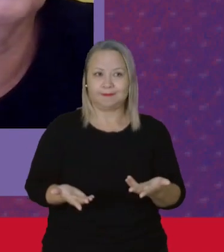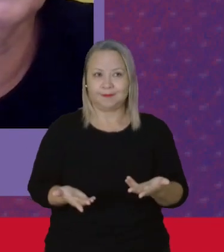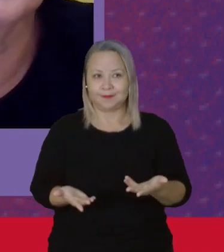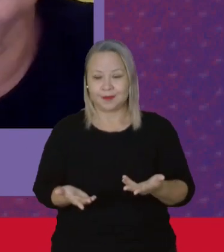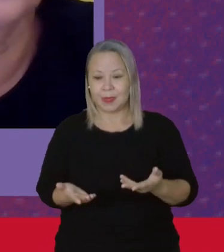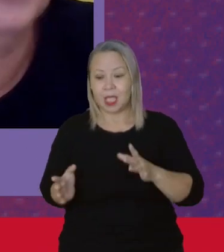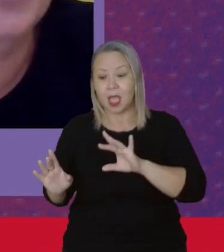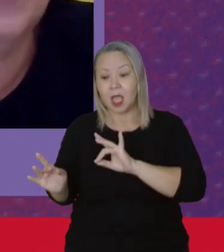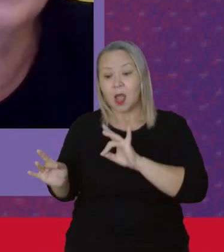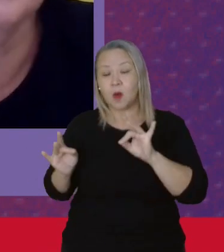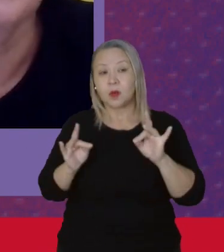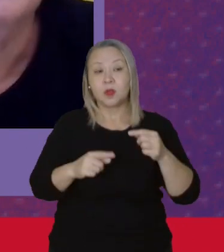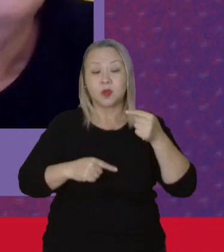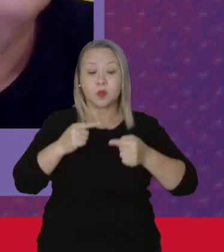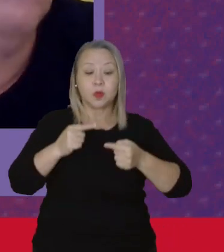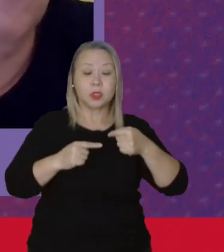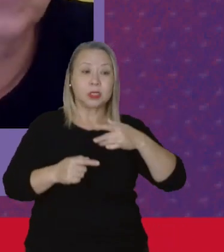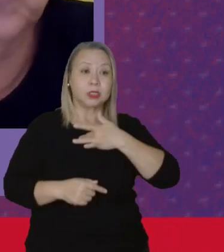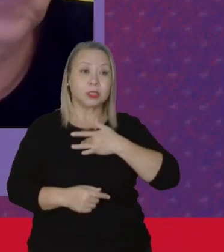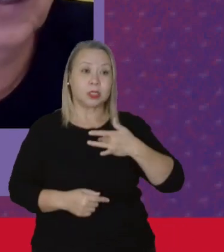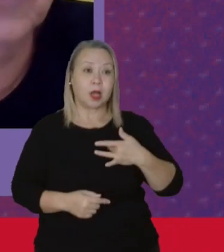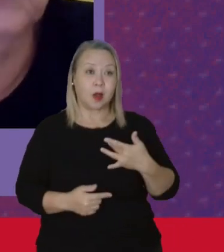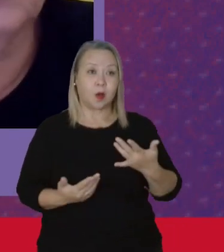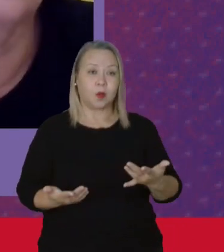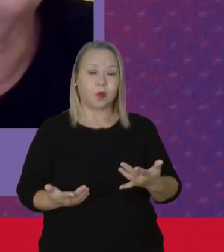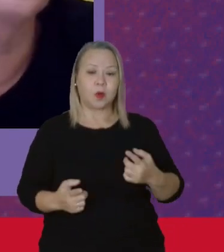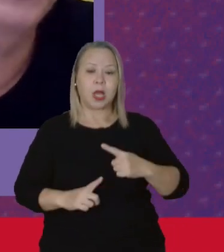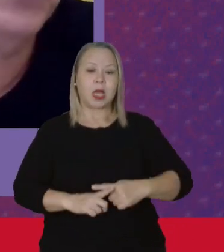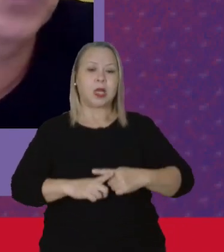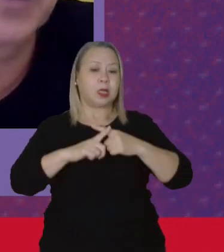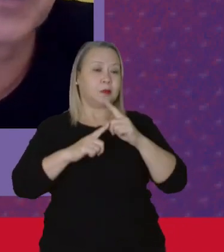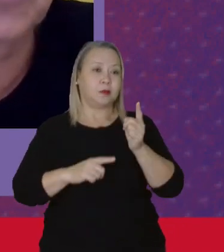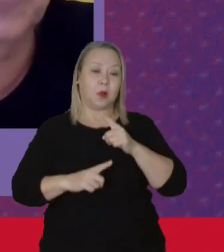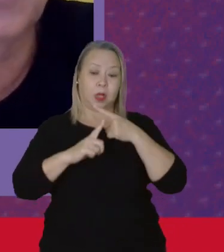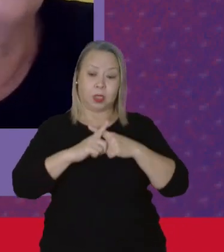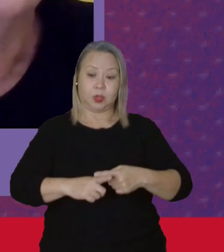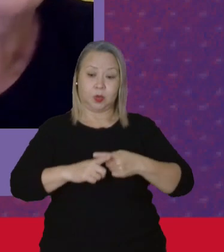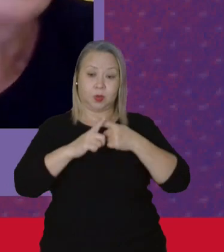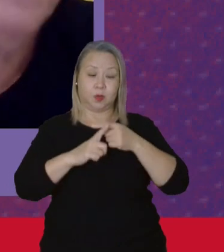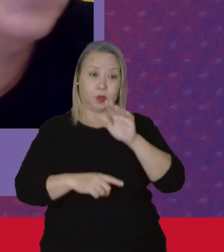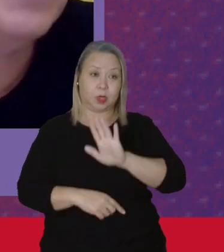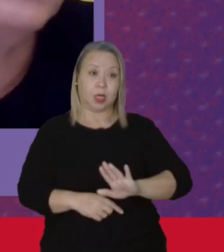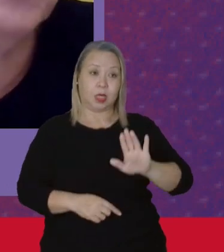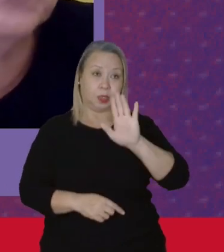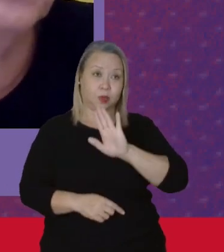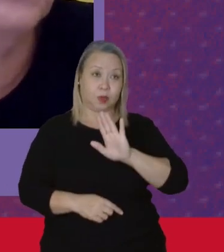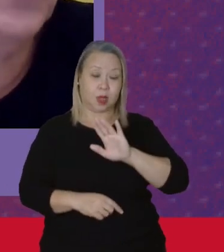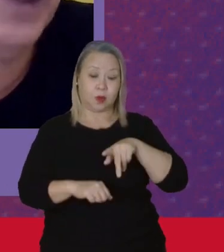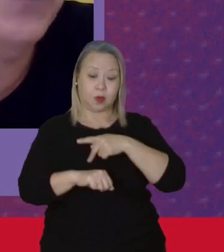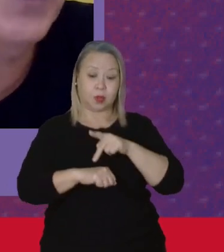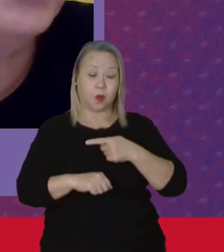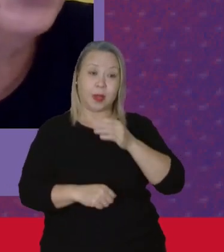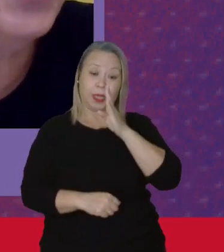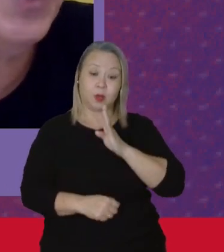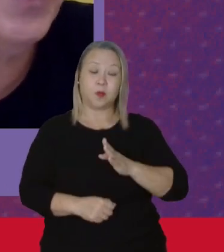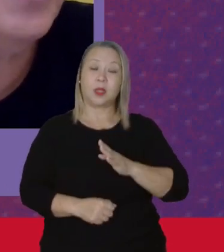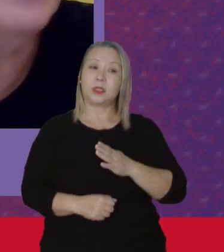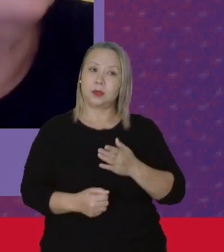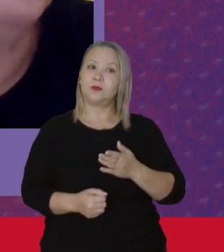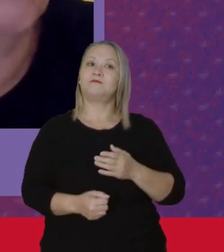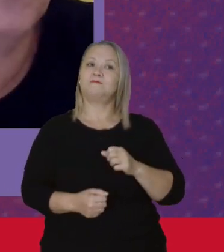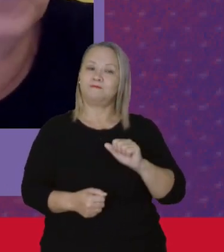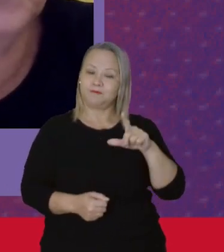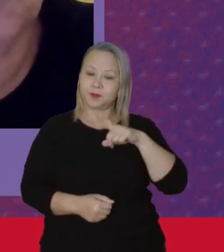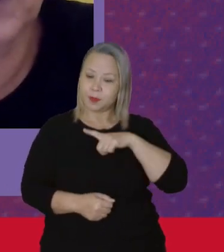condução de política de saúde. Então, é assim, não é uma disputa nacional, uma disputa internacional, mas aqui no Brasil eu creio que a gente